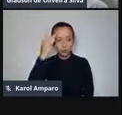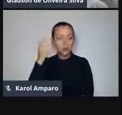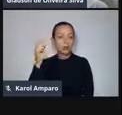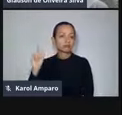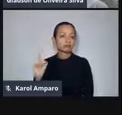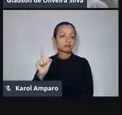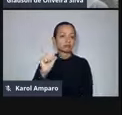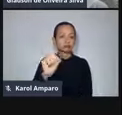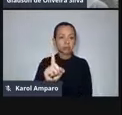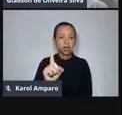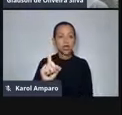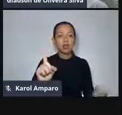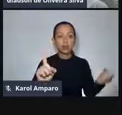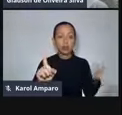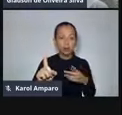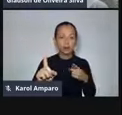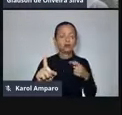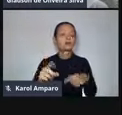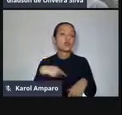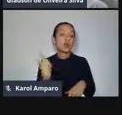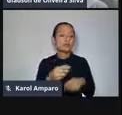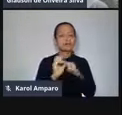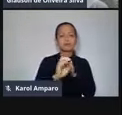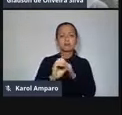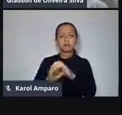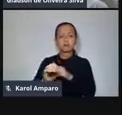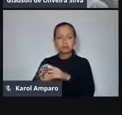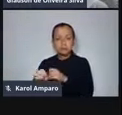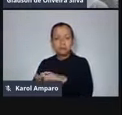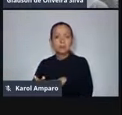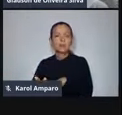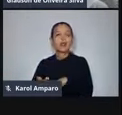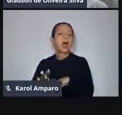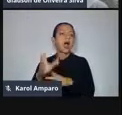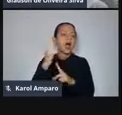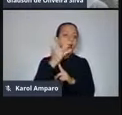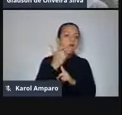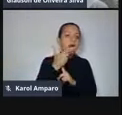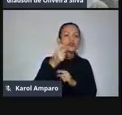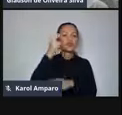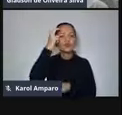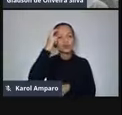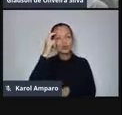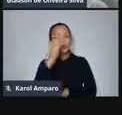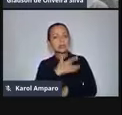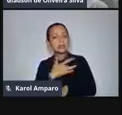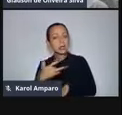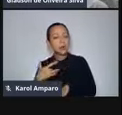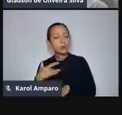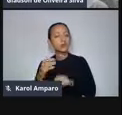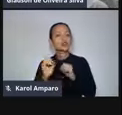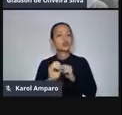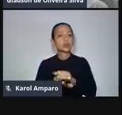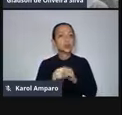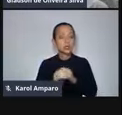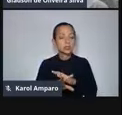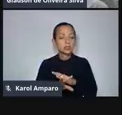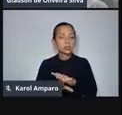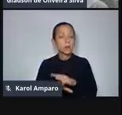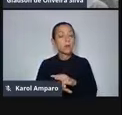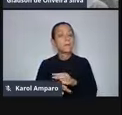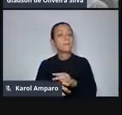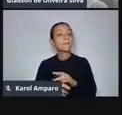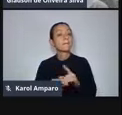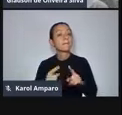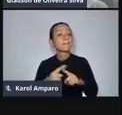cultura, saúde e educação. E quem diria, né, que nós teríamos também uma possibilidade imensa